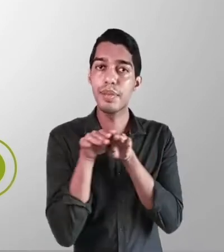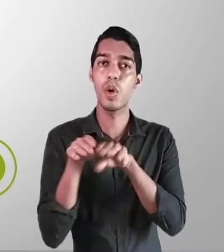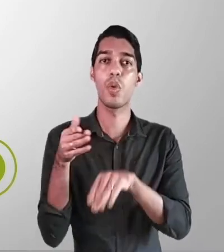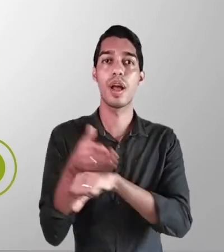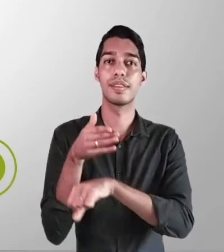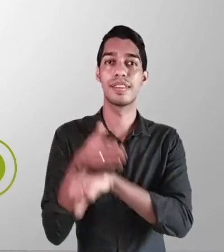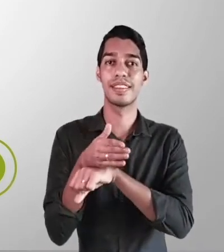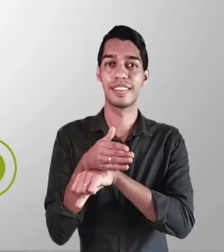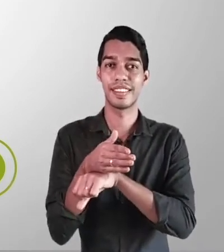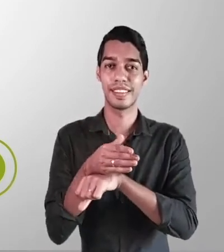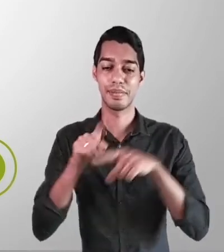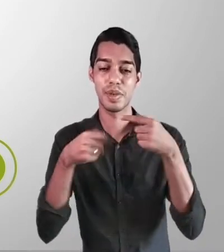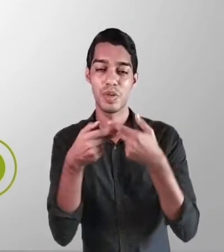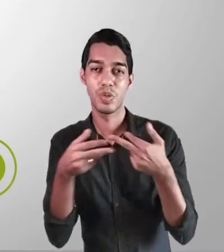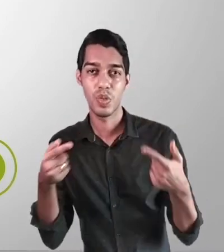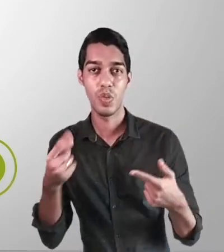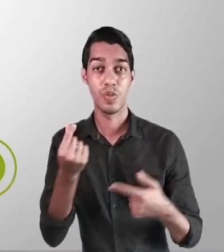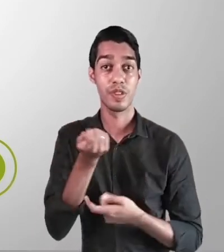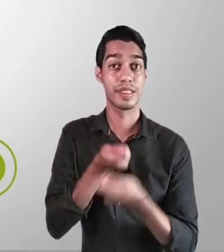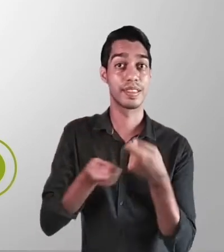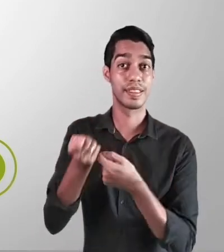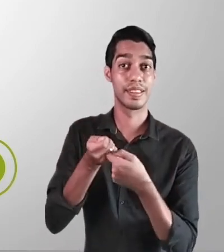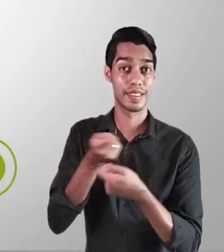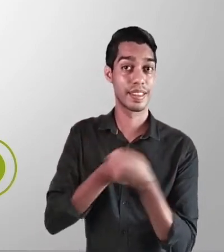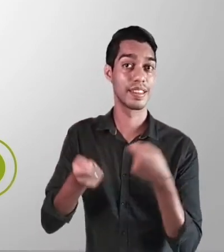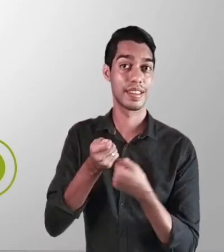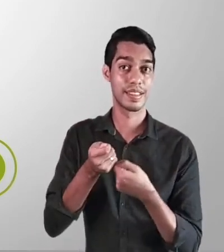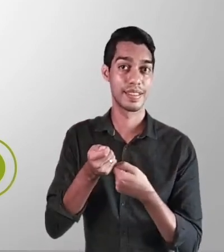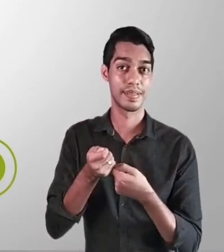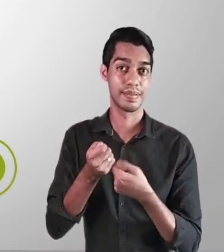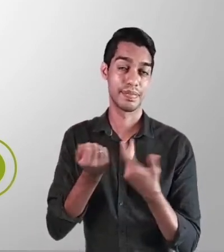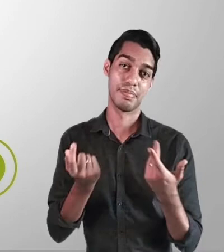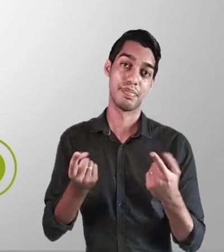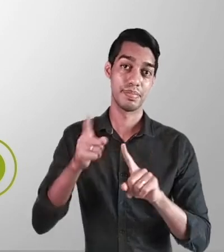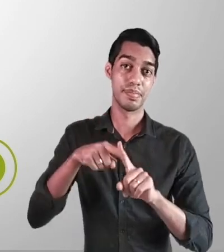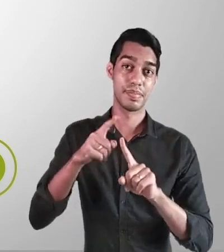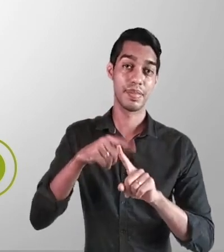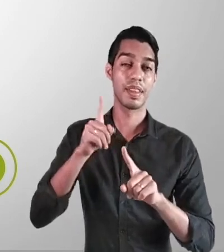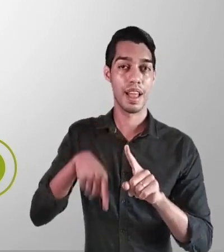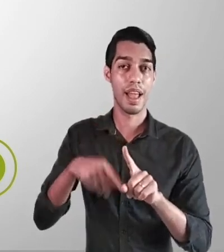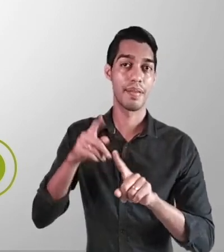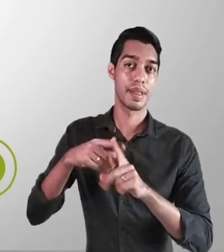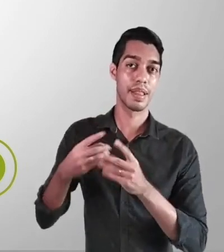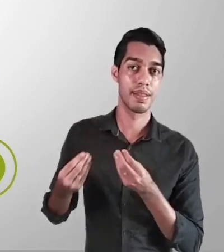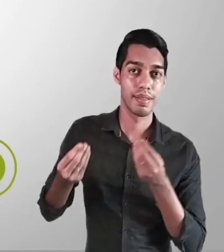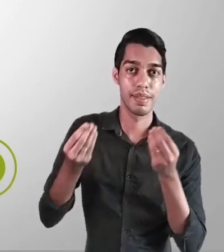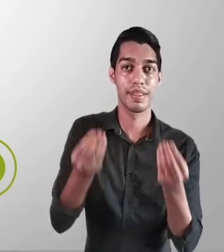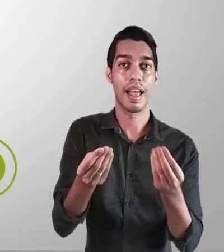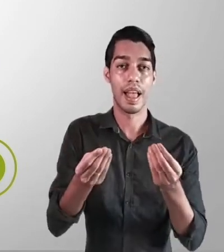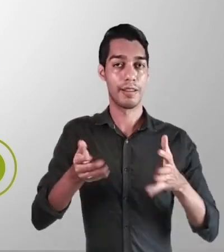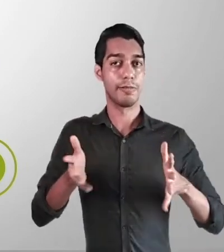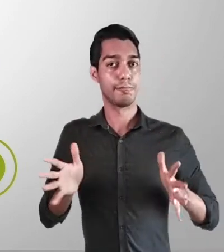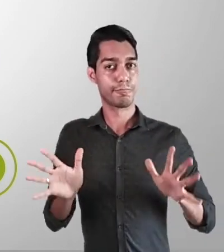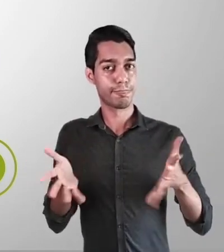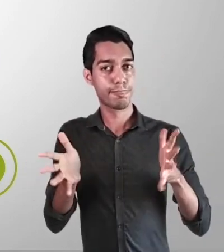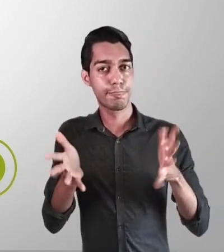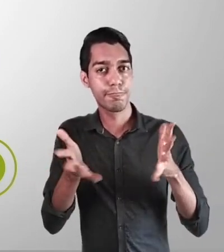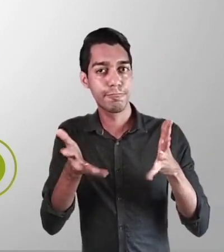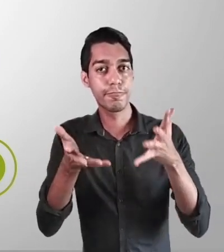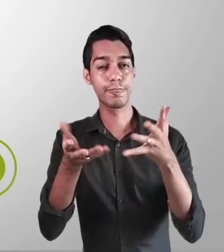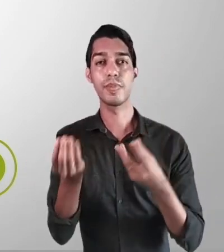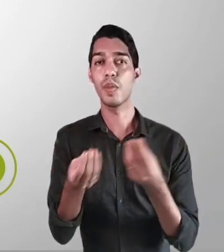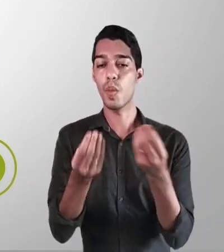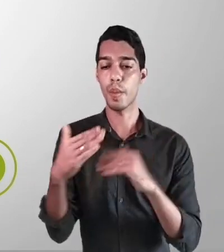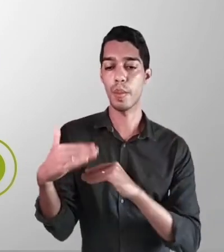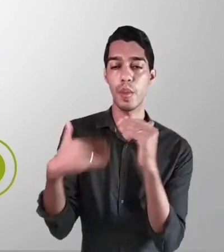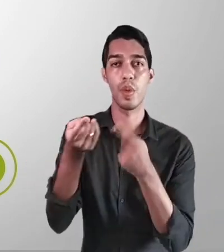produtos financeiros, e nesse sentido, é também uma maneira de promover o desenvolvimento econômico